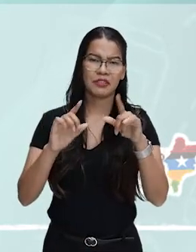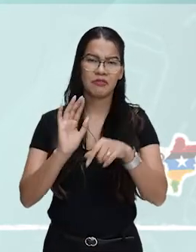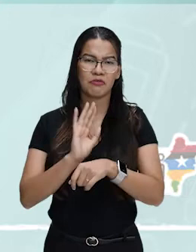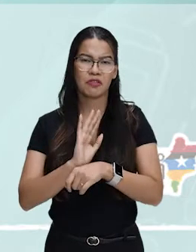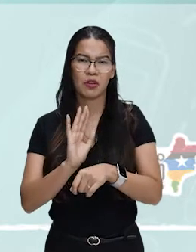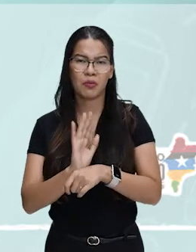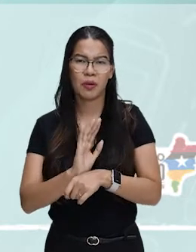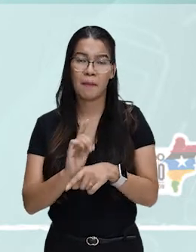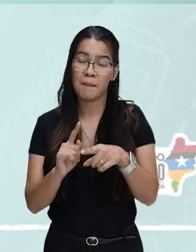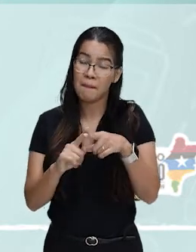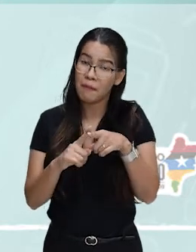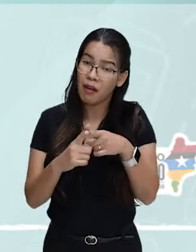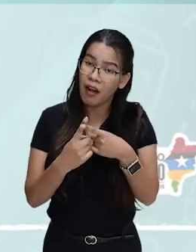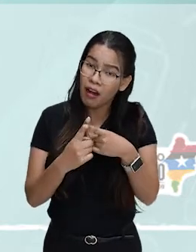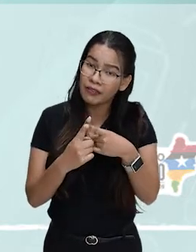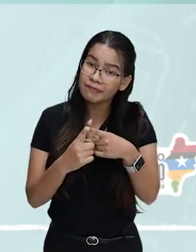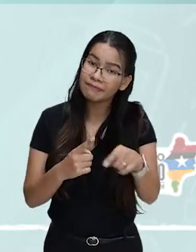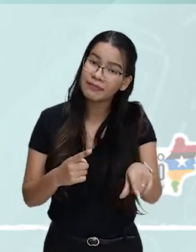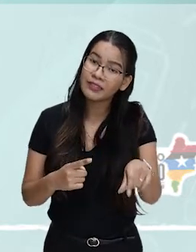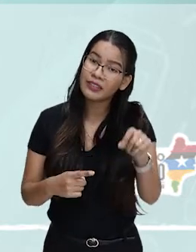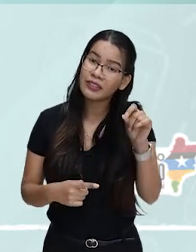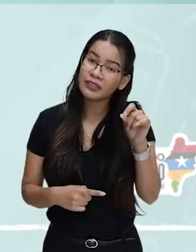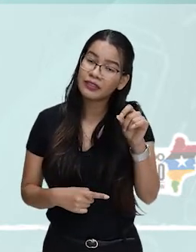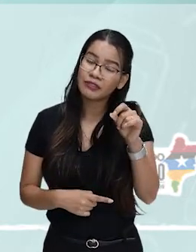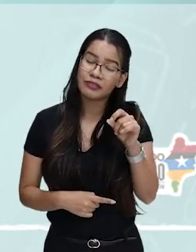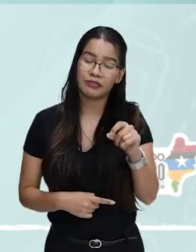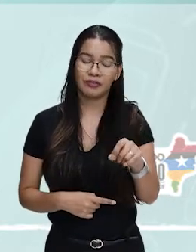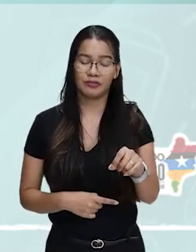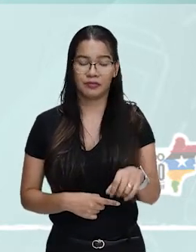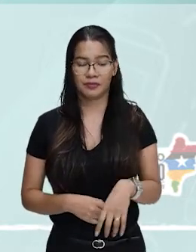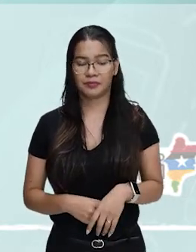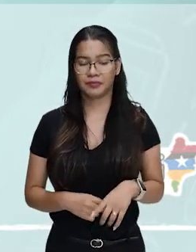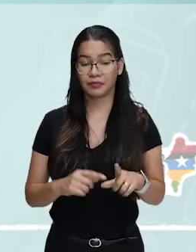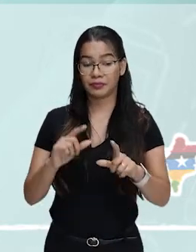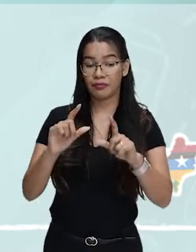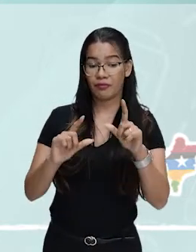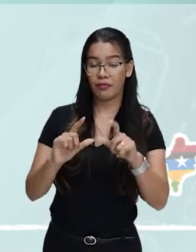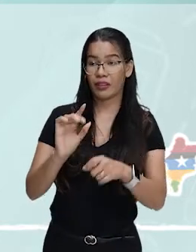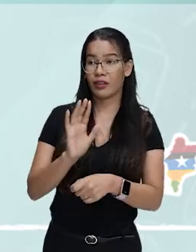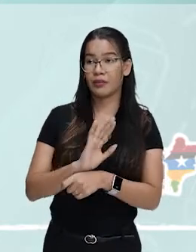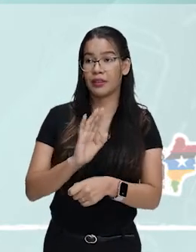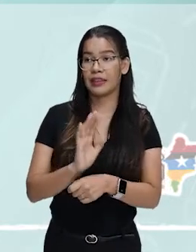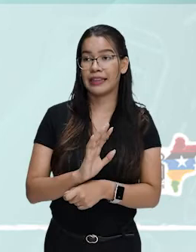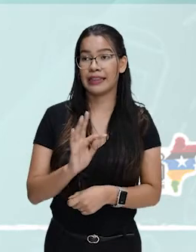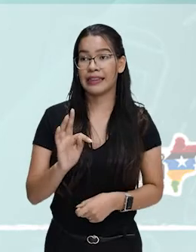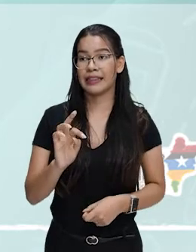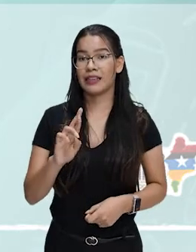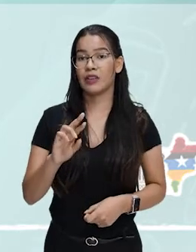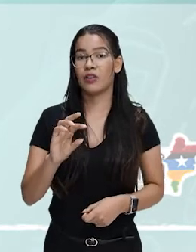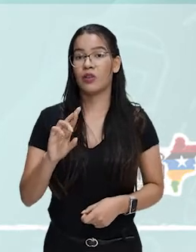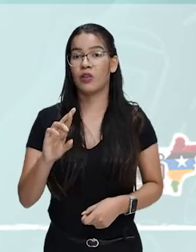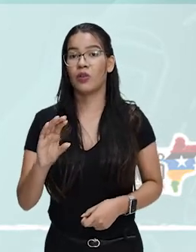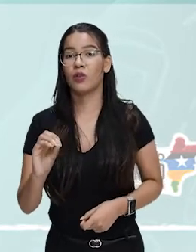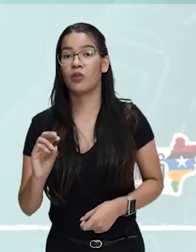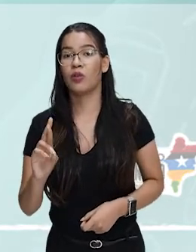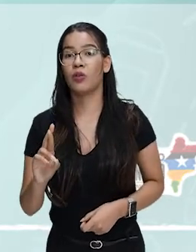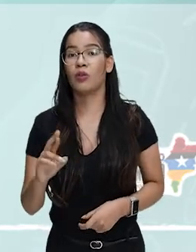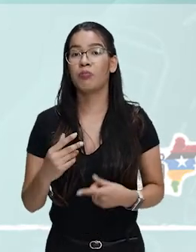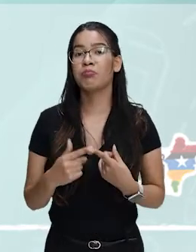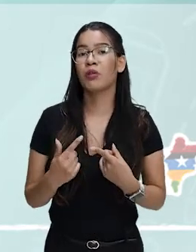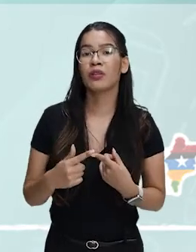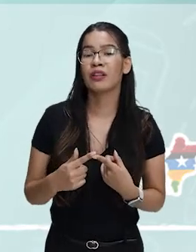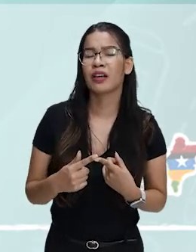terror. Por que é adversativa? Porque comédia e terror são gêneros